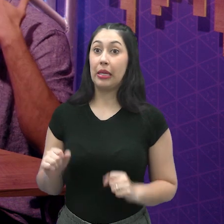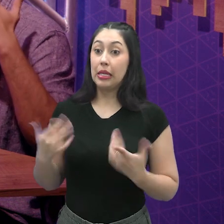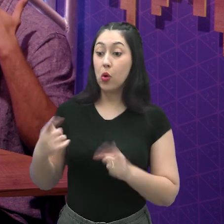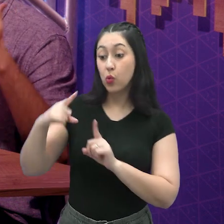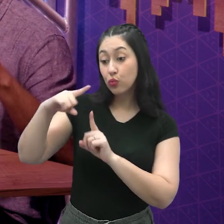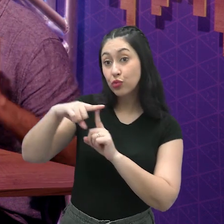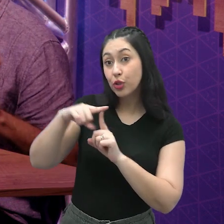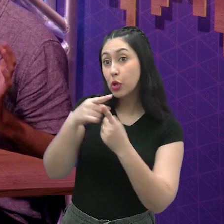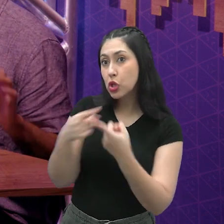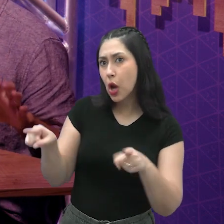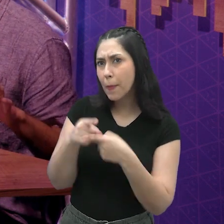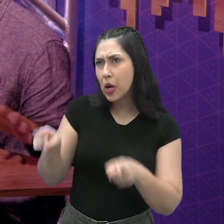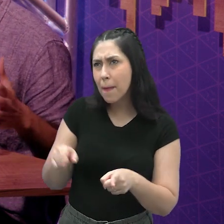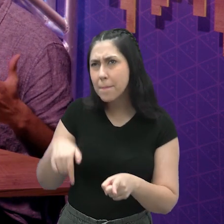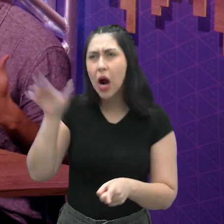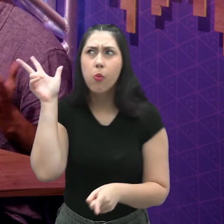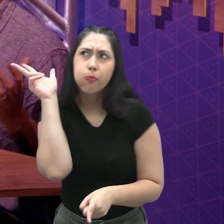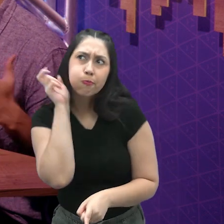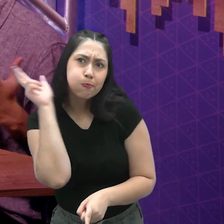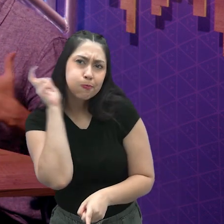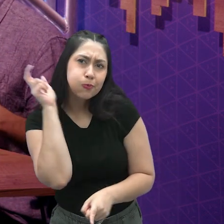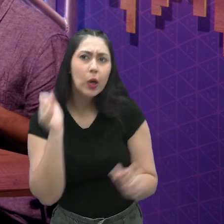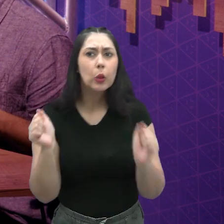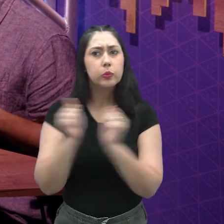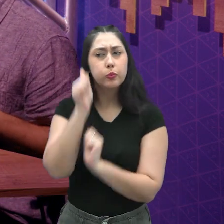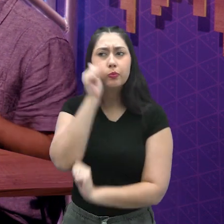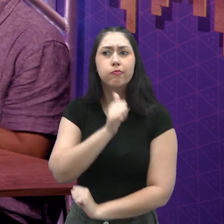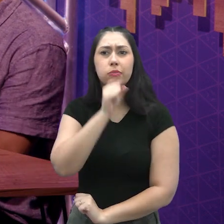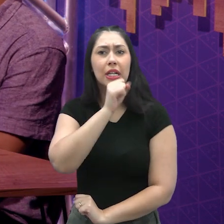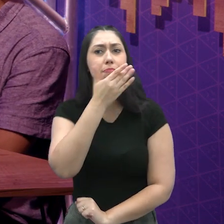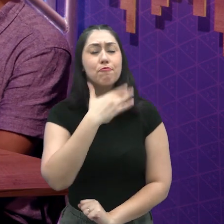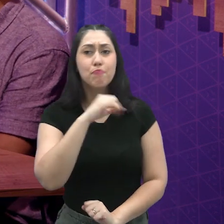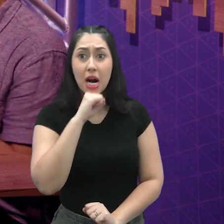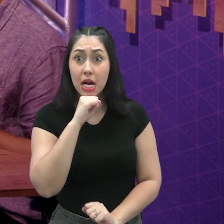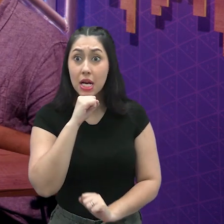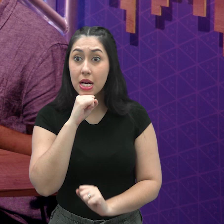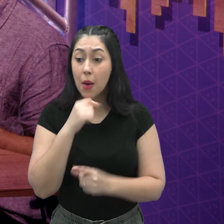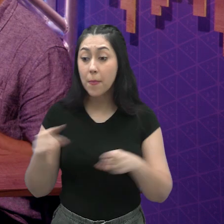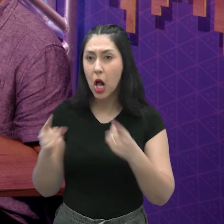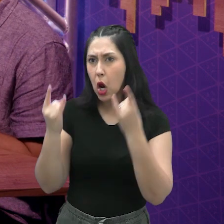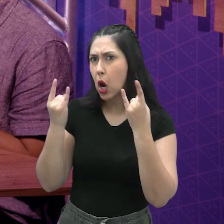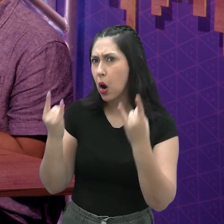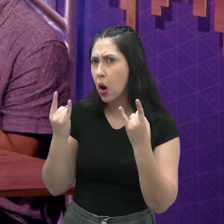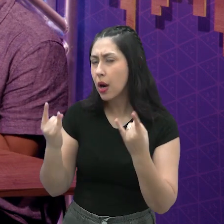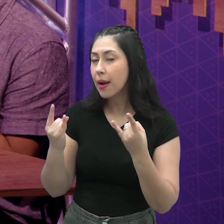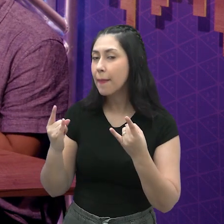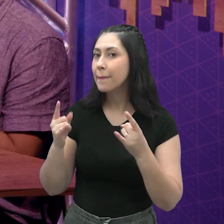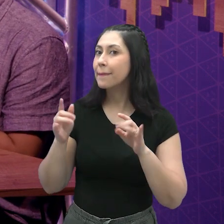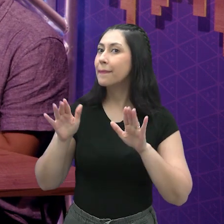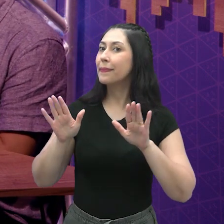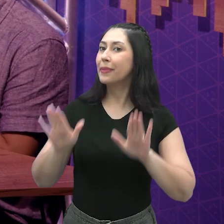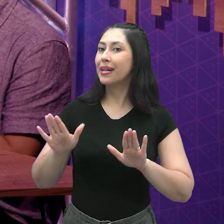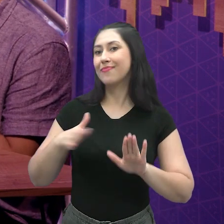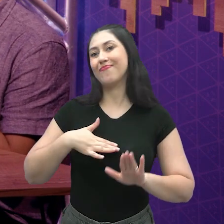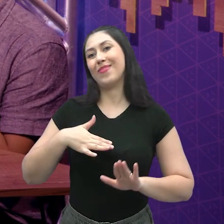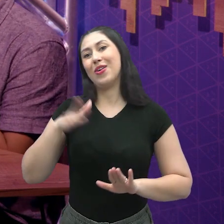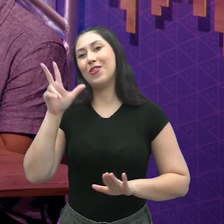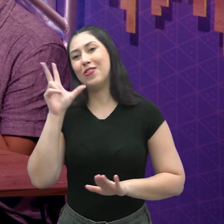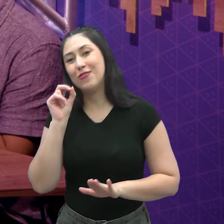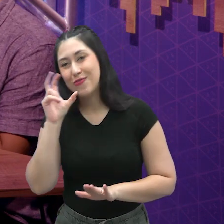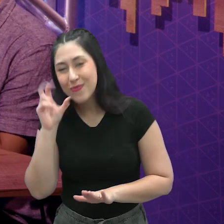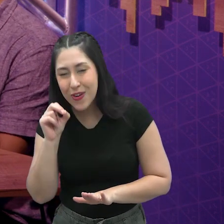O gênero que eu mais escutei, assim, vindo dos meus pais, foi o rock mesmo. Porém,